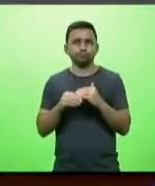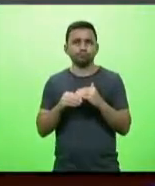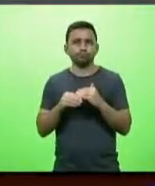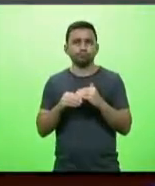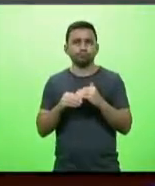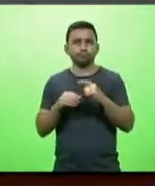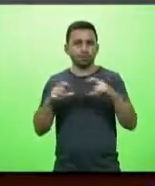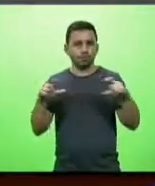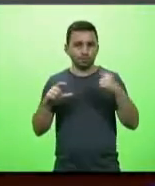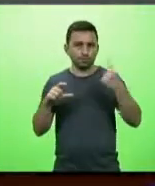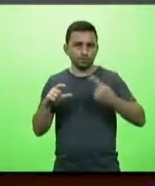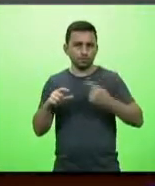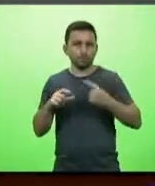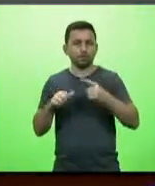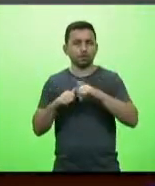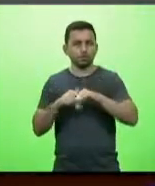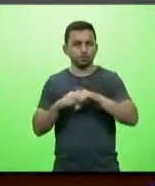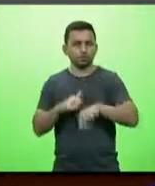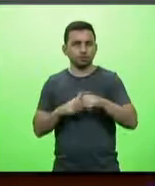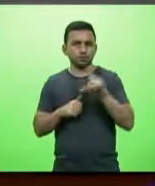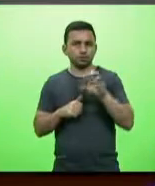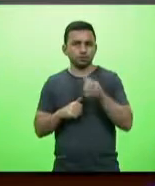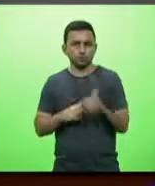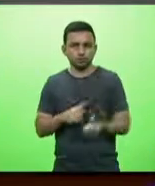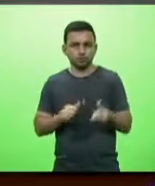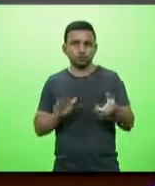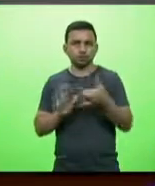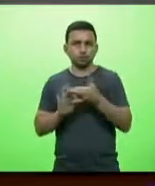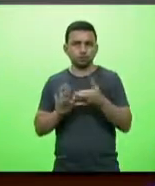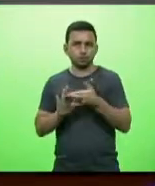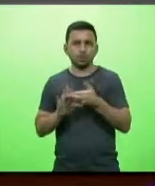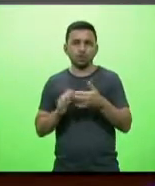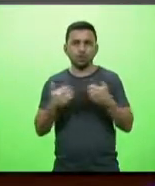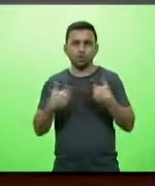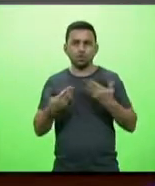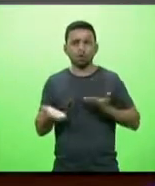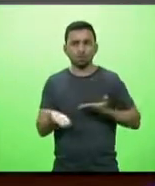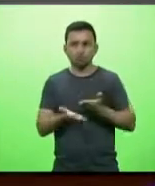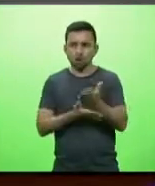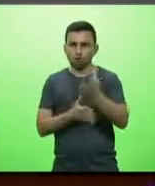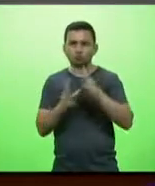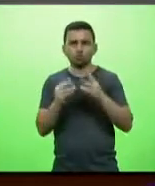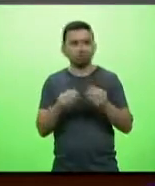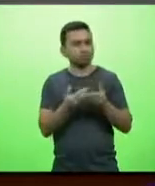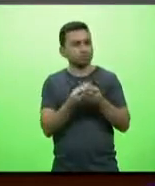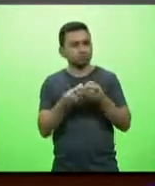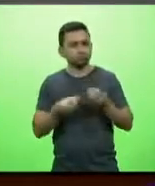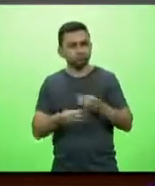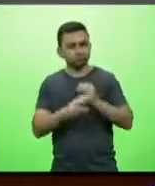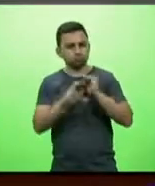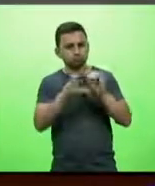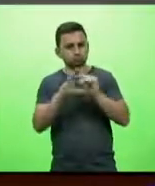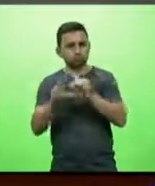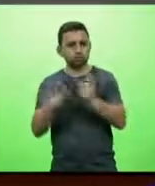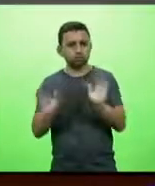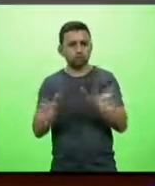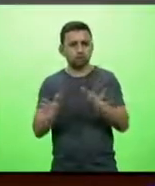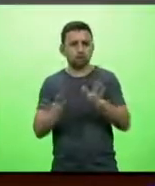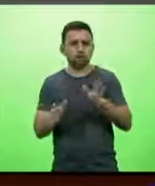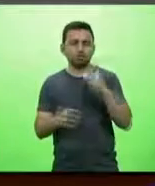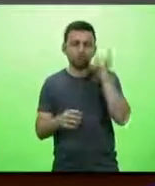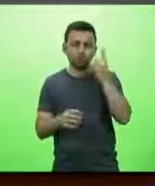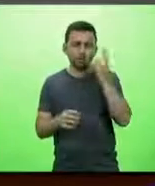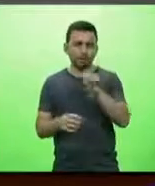parágrafo 1º do artigo 106 do Regimento Interno, dou-as por aprovada e todos os deputados receberem seus e-mails